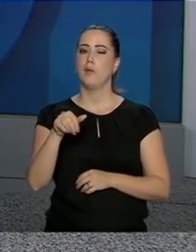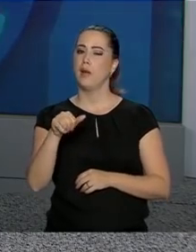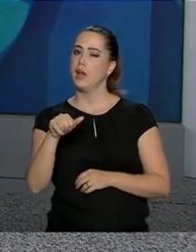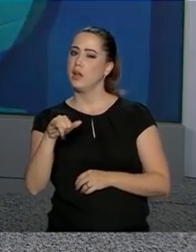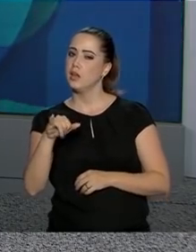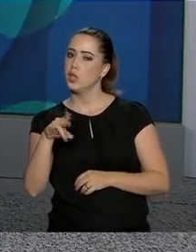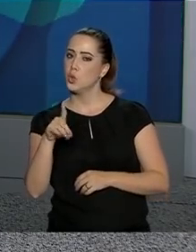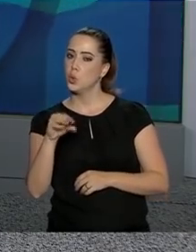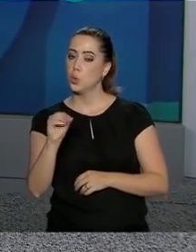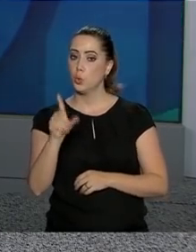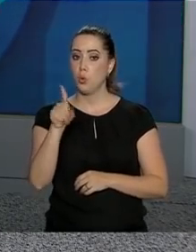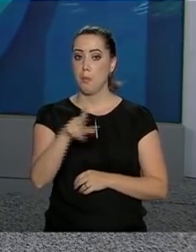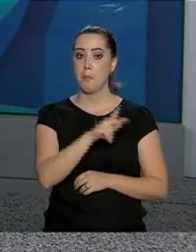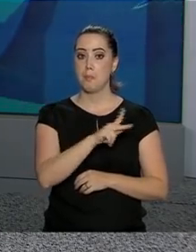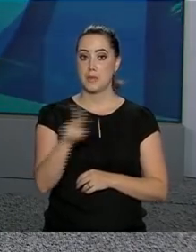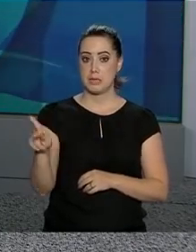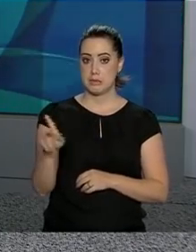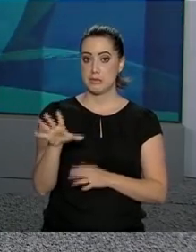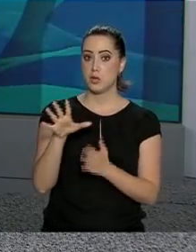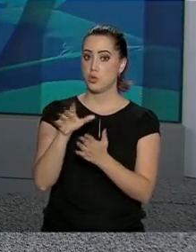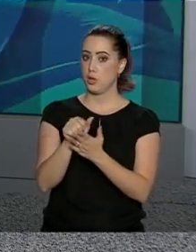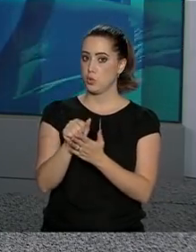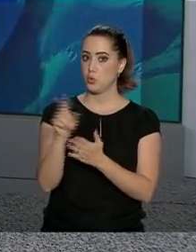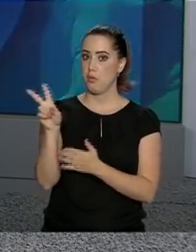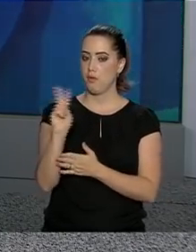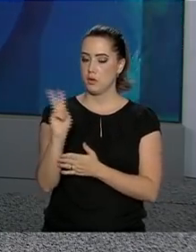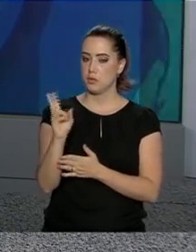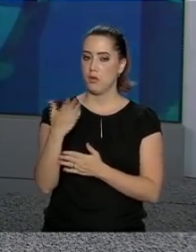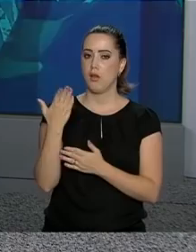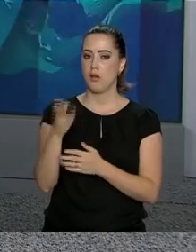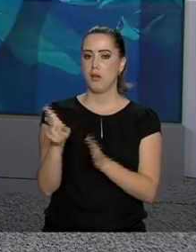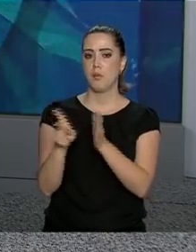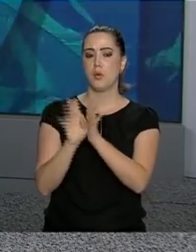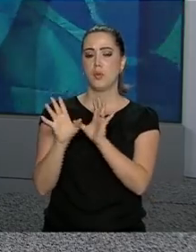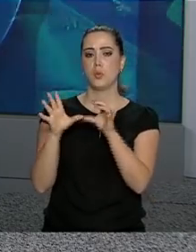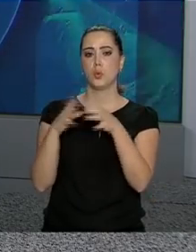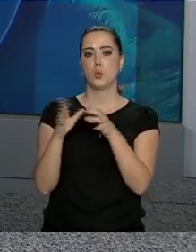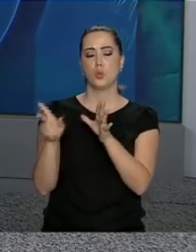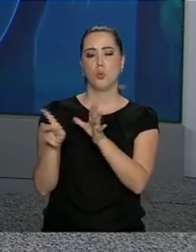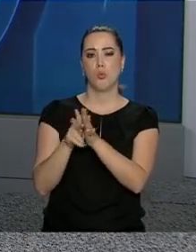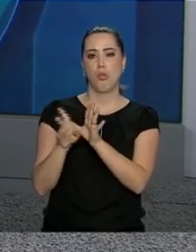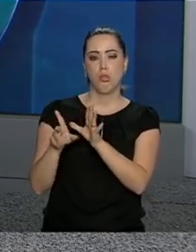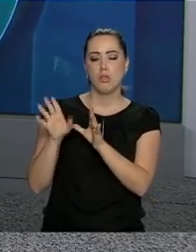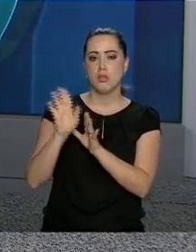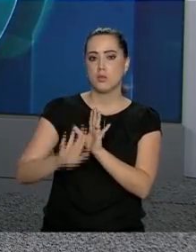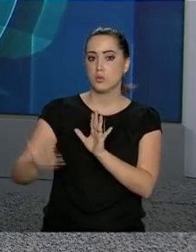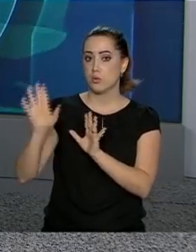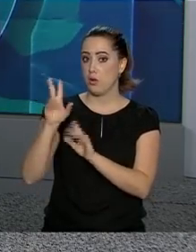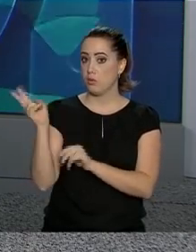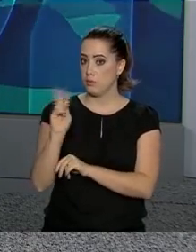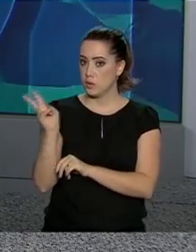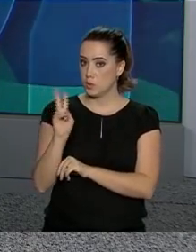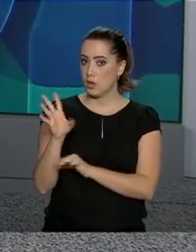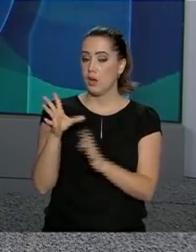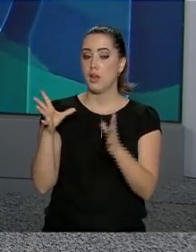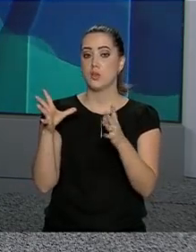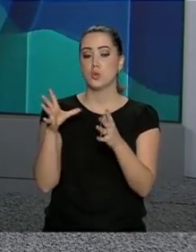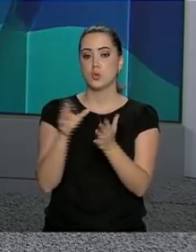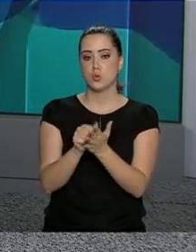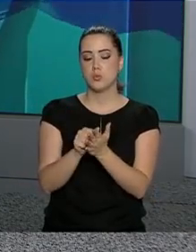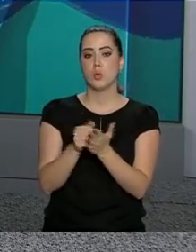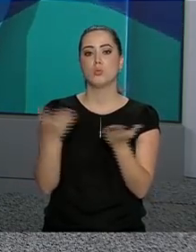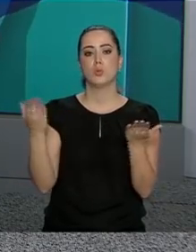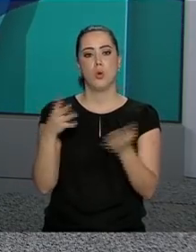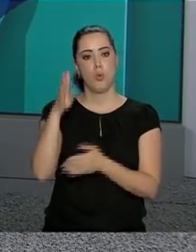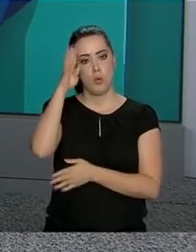presidente encarregado da Venezuela. Guaidó, que é integrante da Assembleia Nacional Venezuelana, assumiu nesta quarta-feira as funções